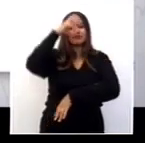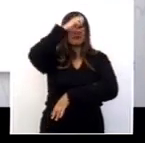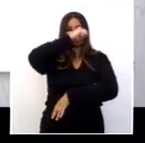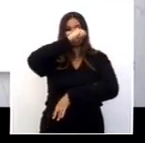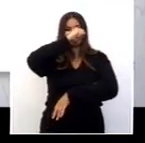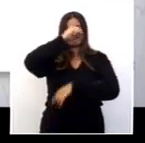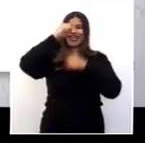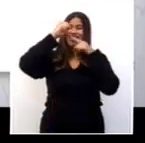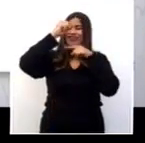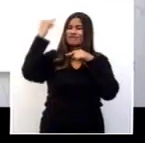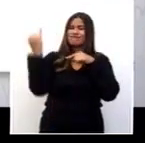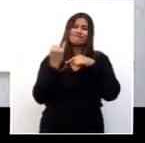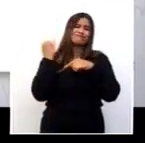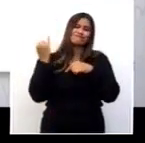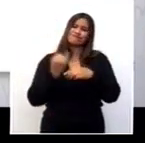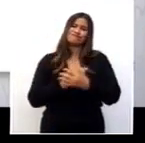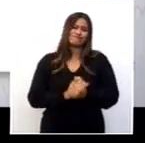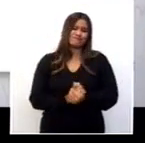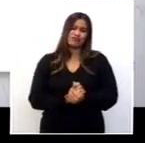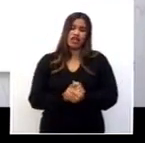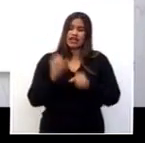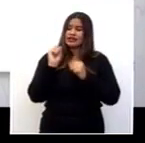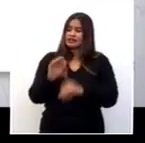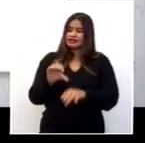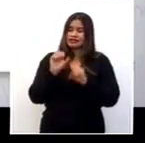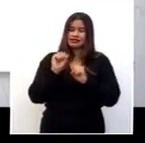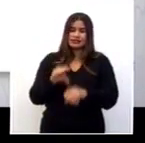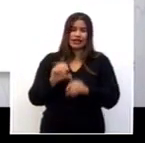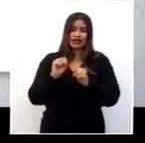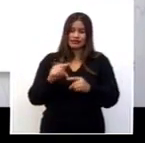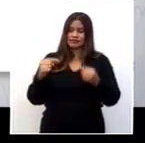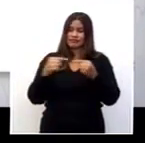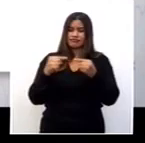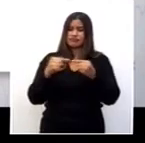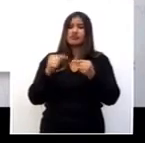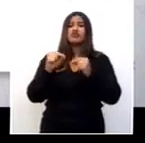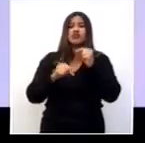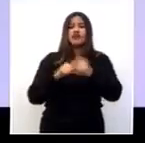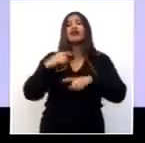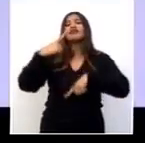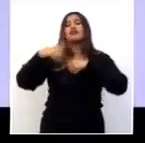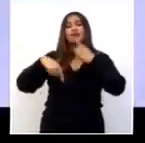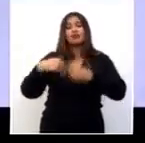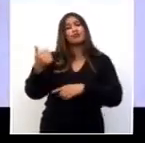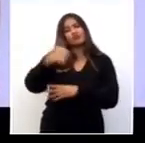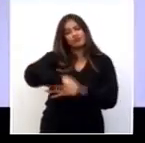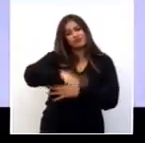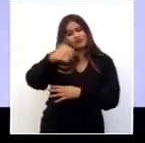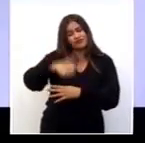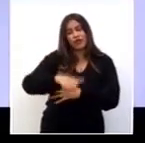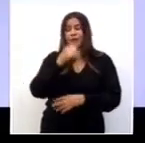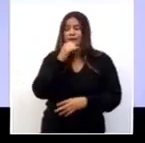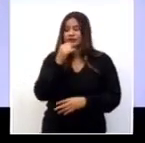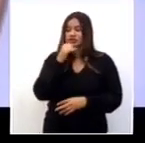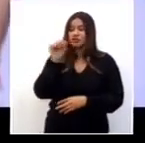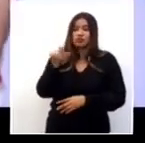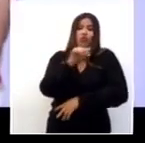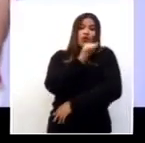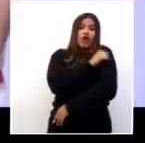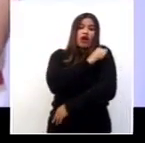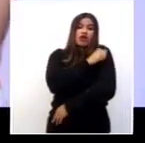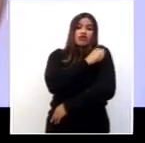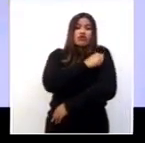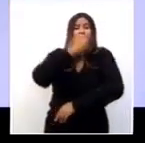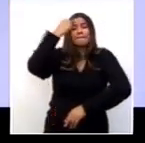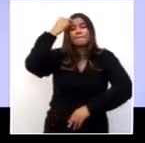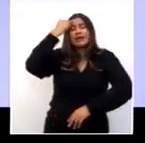e avaliação faz parte desse processo. Como que o meu aluno pensa para aprender?